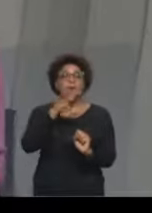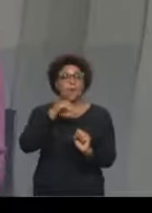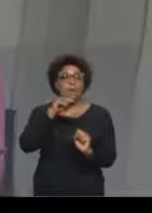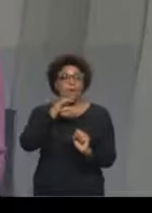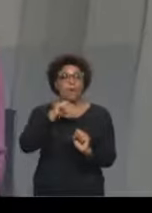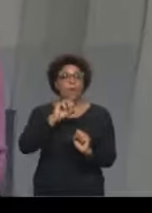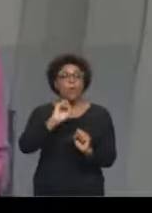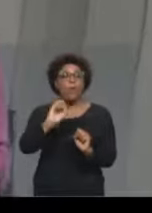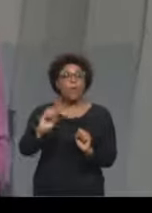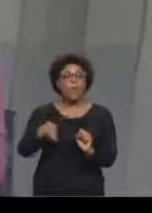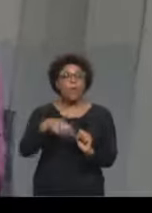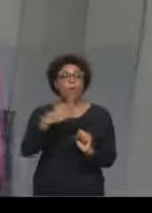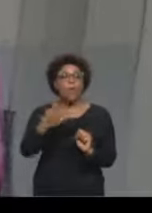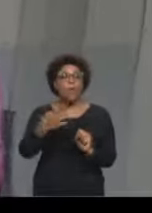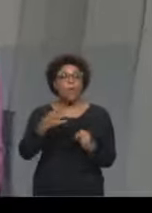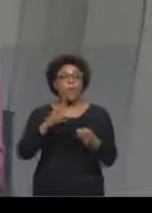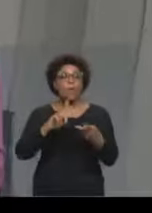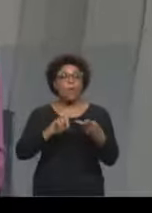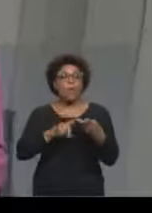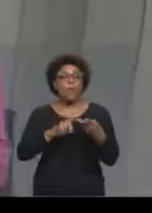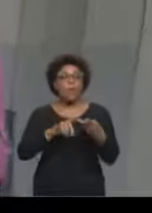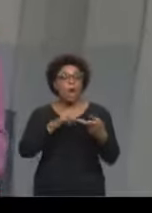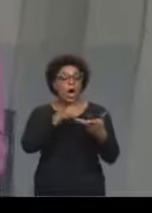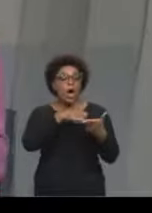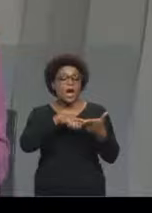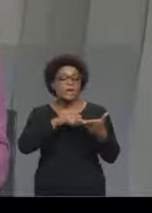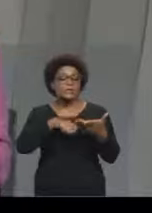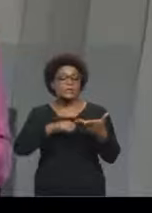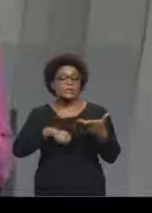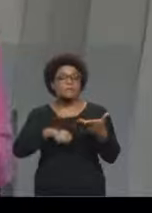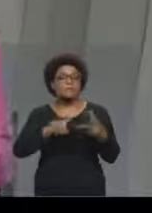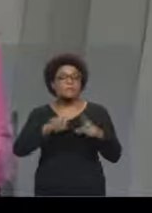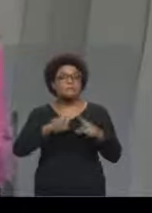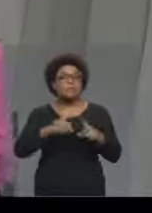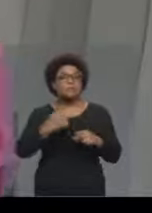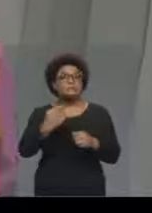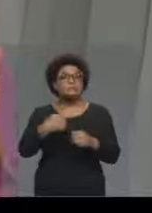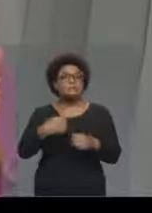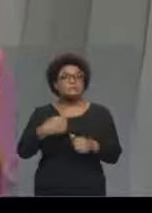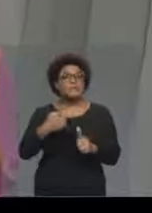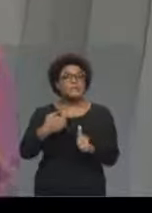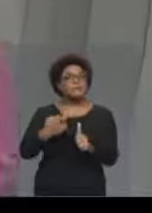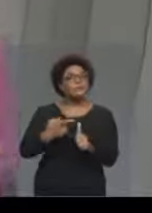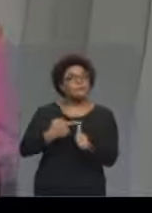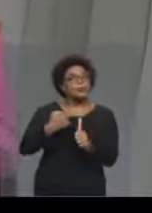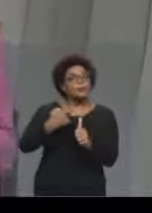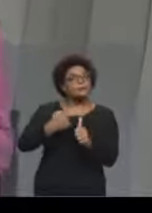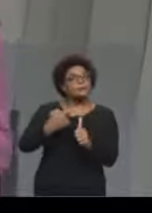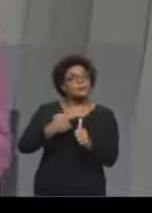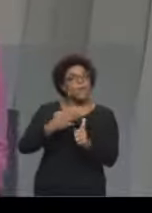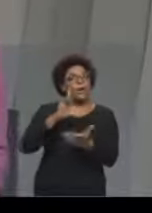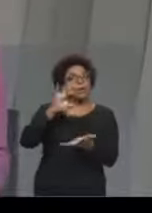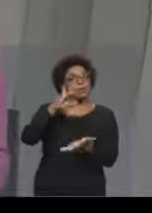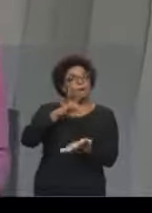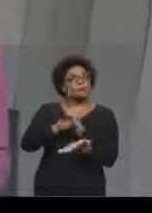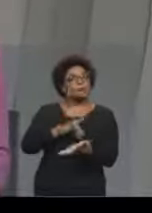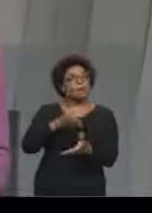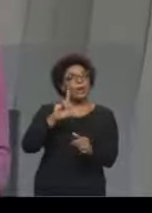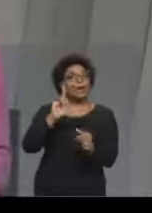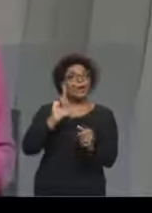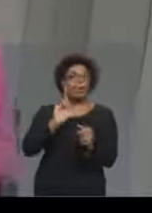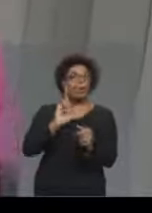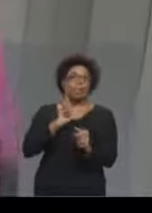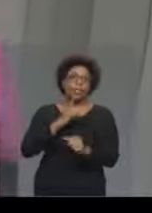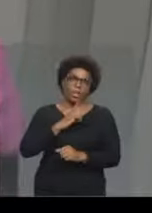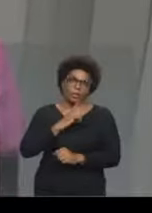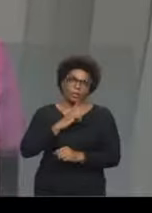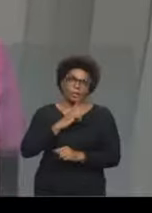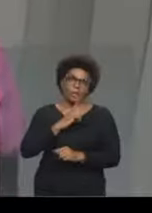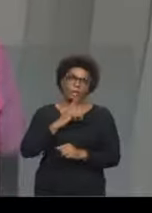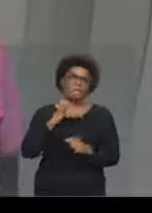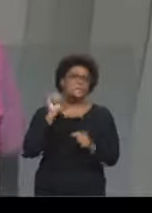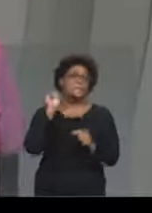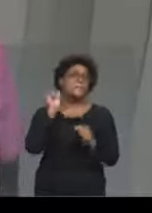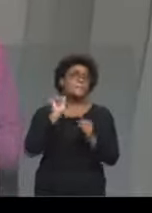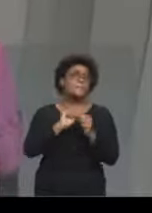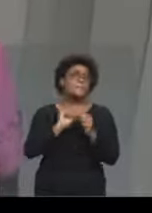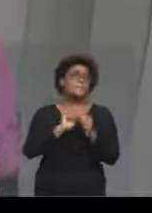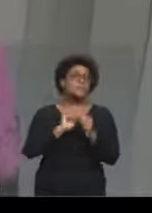um original. É aquele texto que você, por exemplo, vai fazer um resumo. Então, o que é fazer um resumo? É